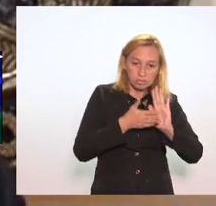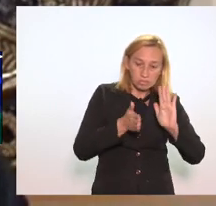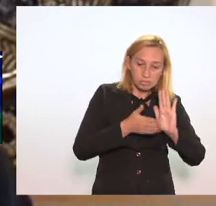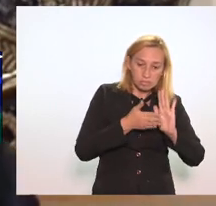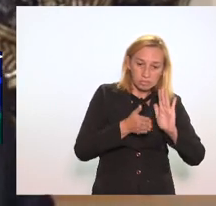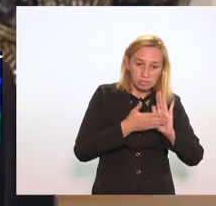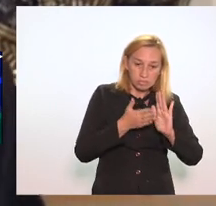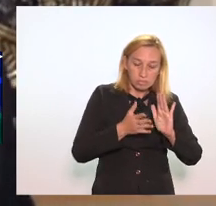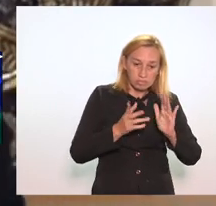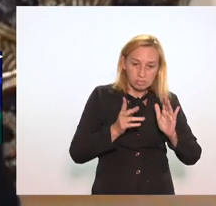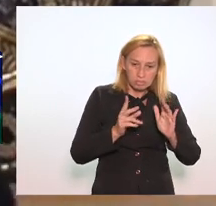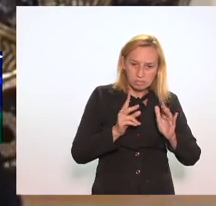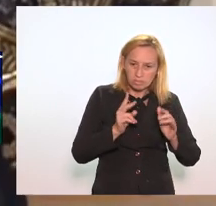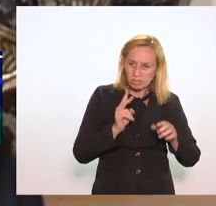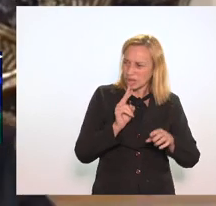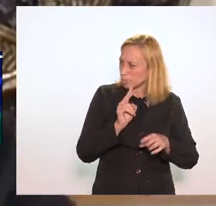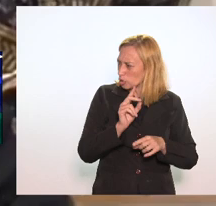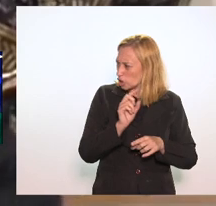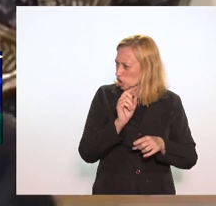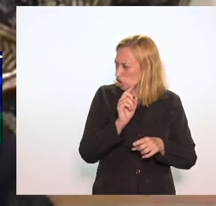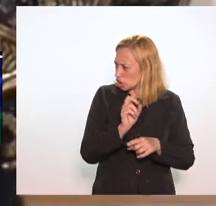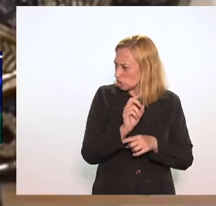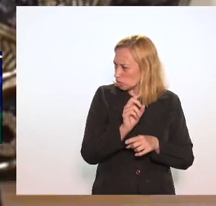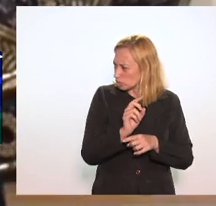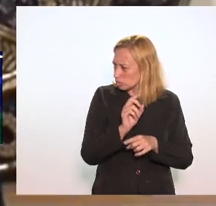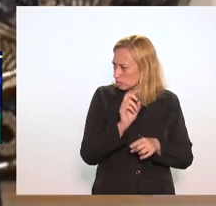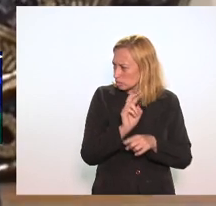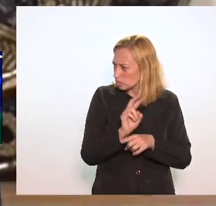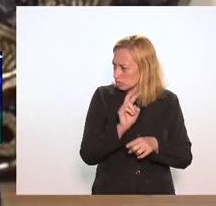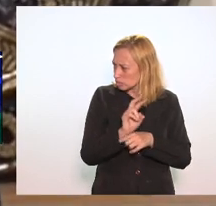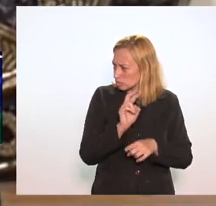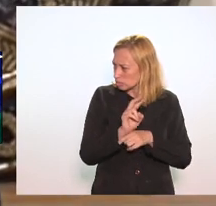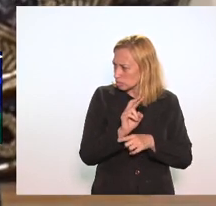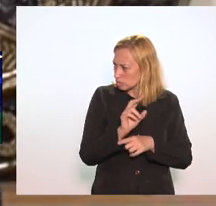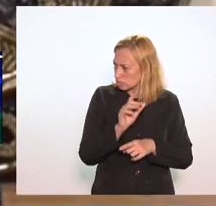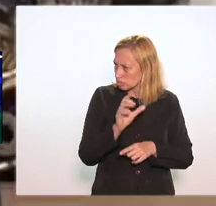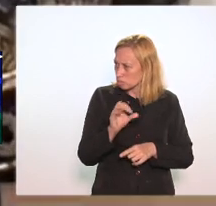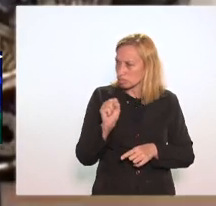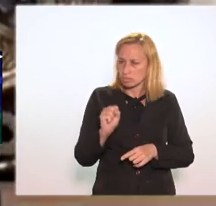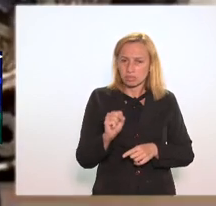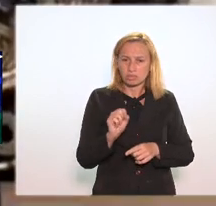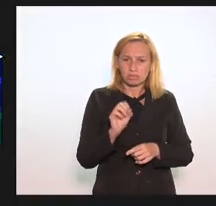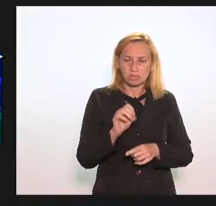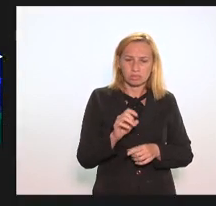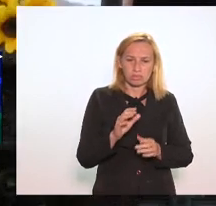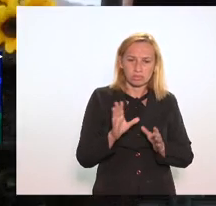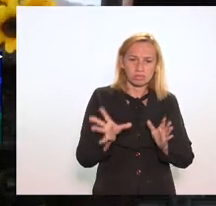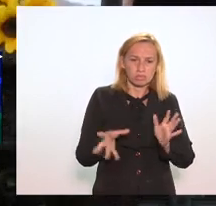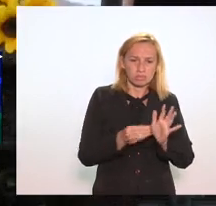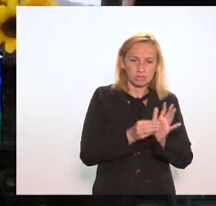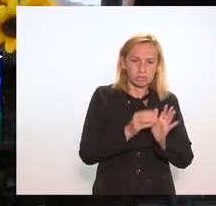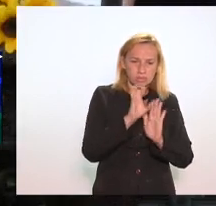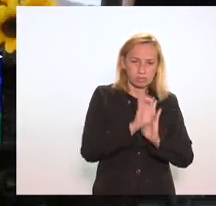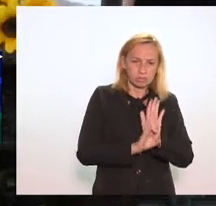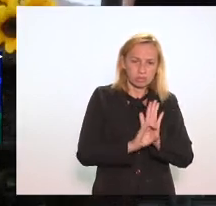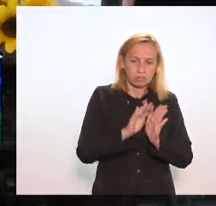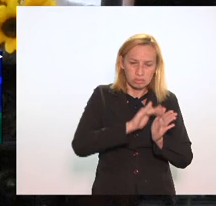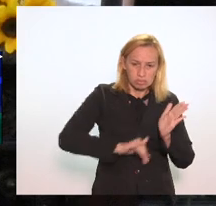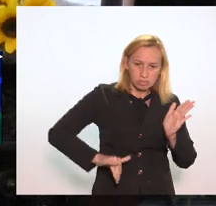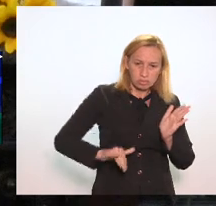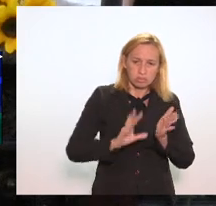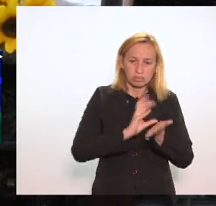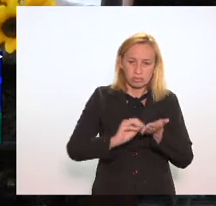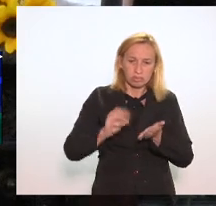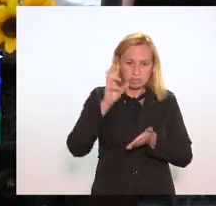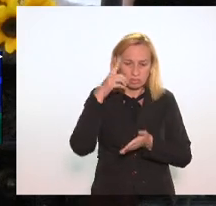tá protegido pela casa então só para anunciar que eu botei agora pouco no grupo de Ok por isso que sai lá de pauta Deputado